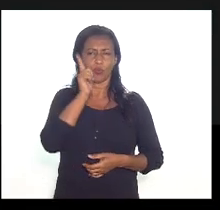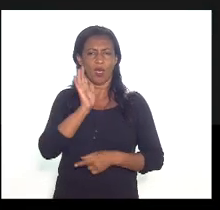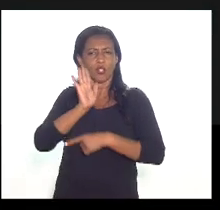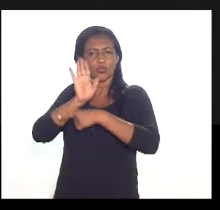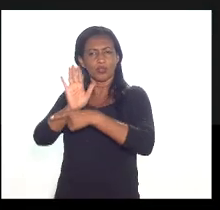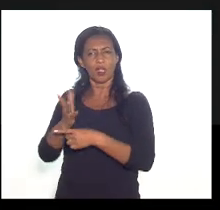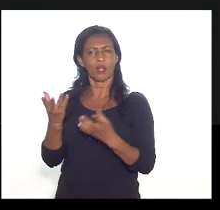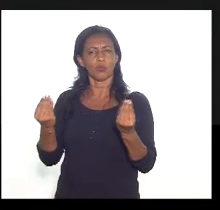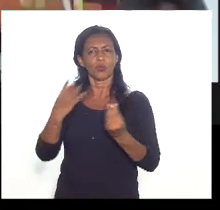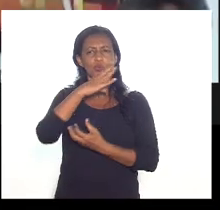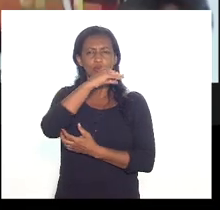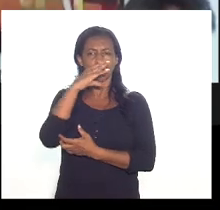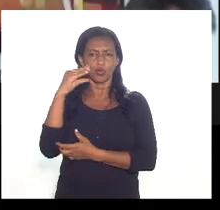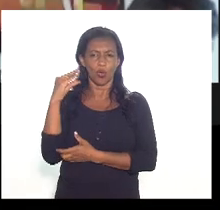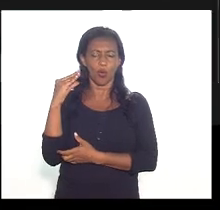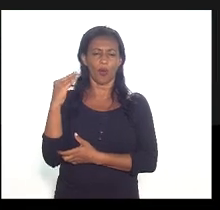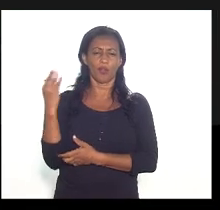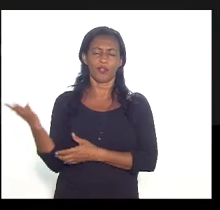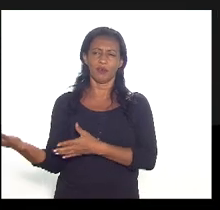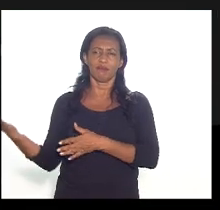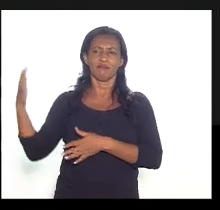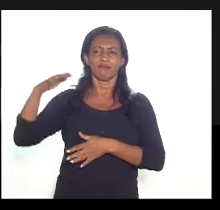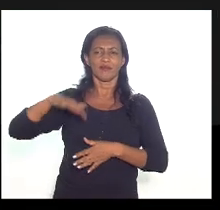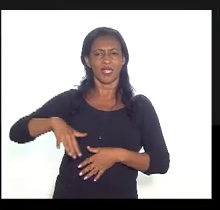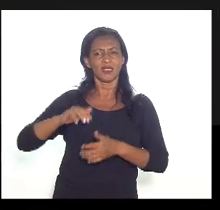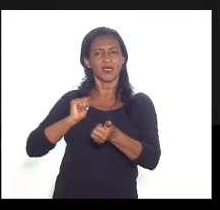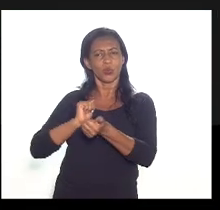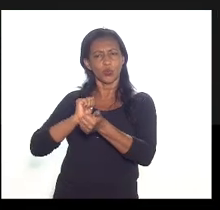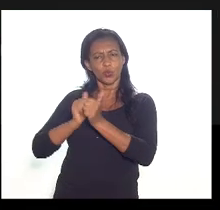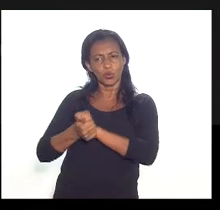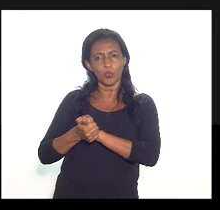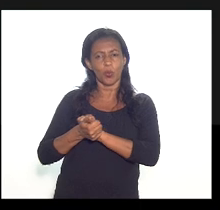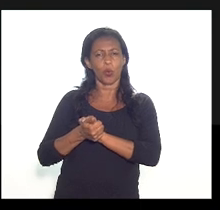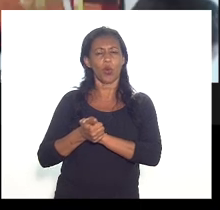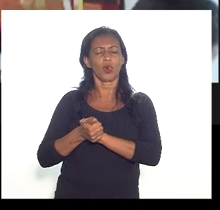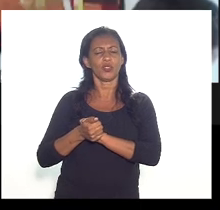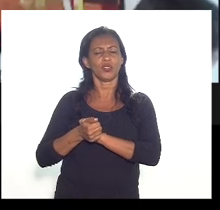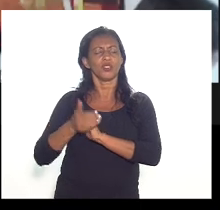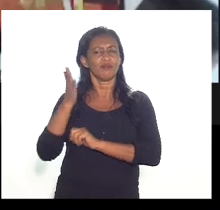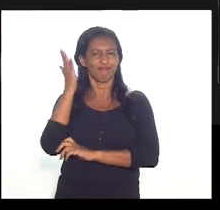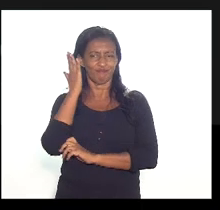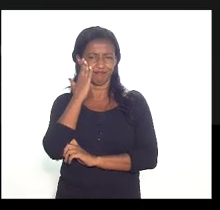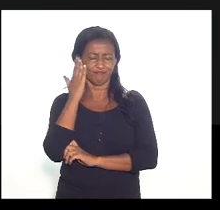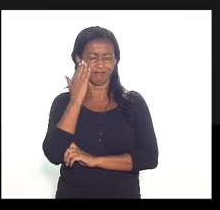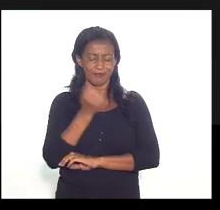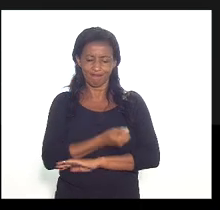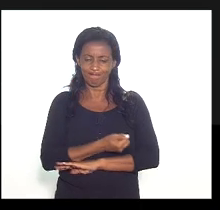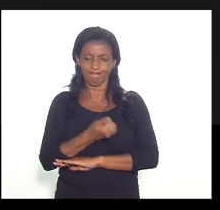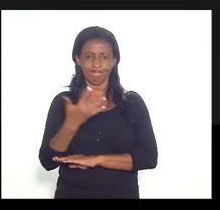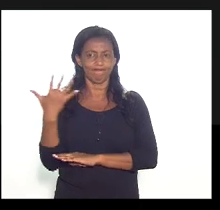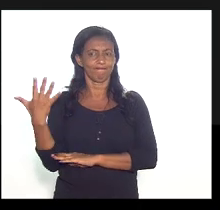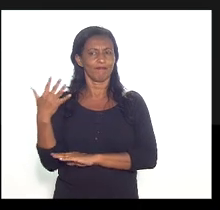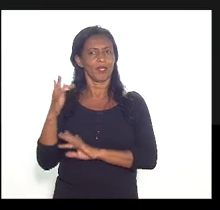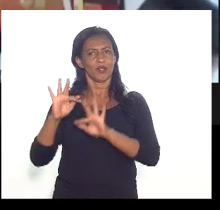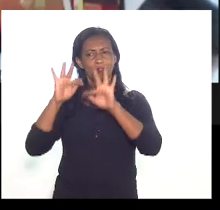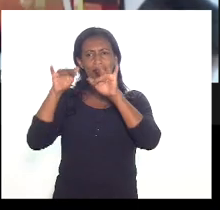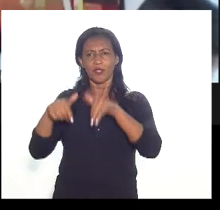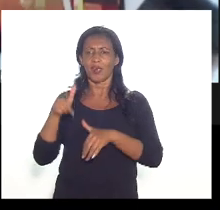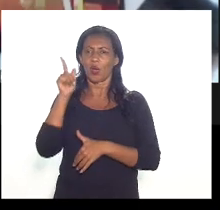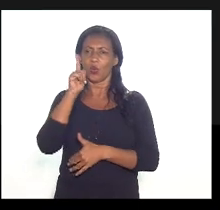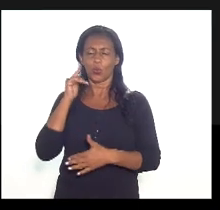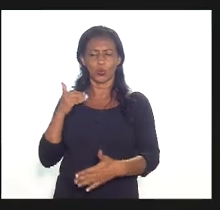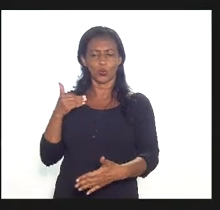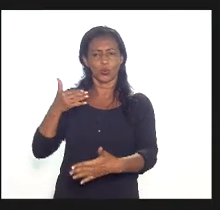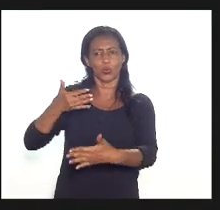Rio de Janeiro, trazendo eles para a área do esporte, que muitas das vezes a gente sabe que no final eles não conseguem